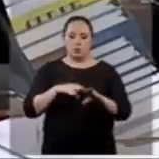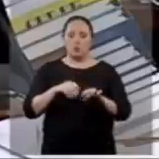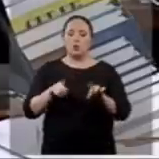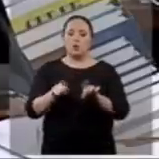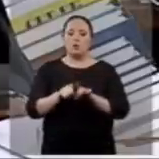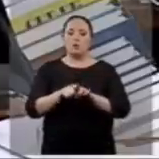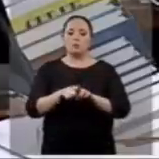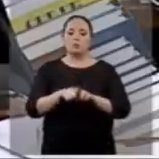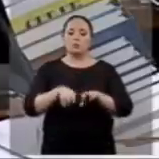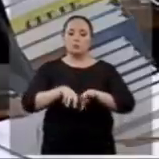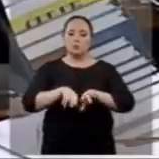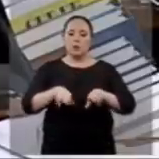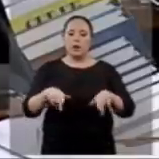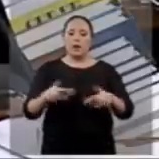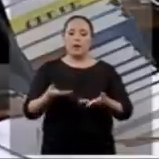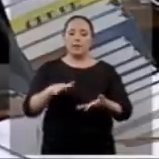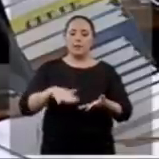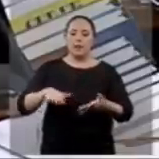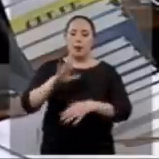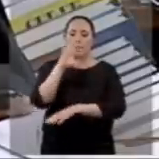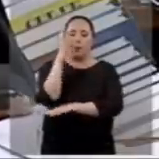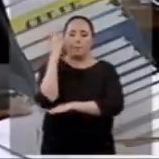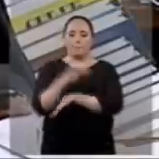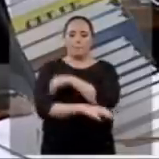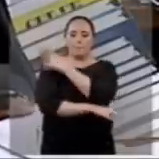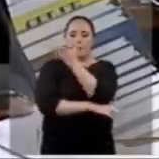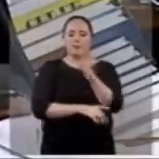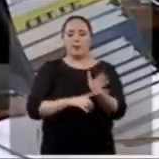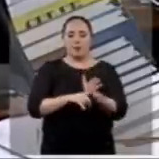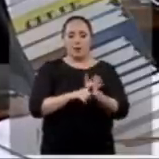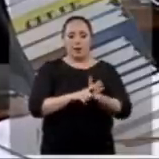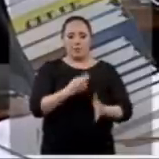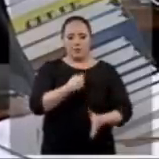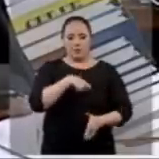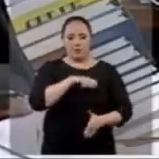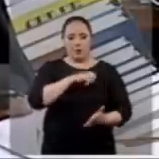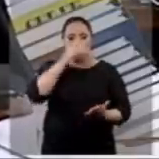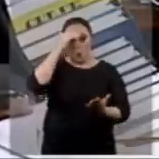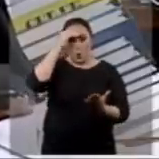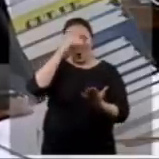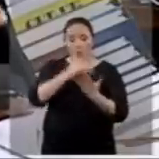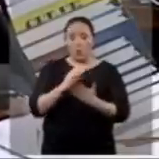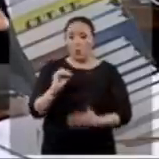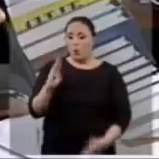os aspectos ambientais e fiscalização, obedecerão